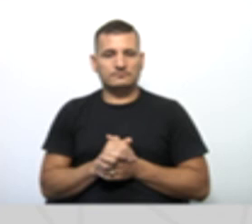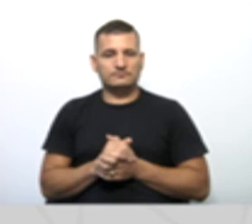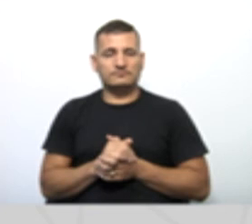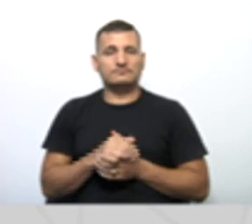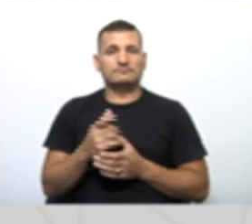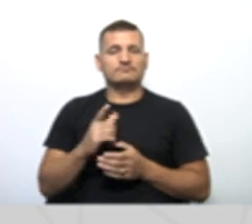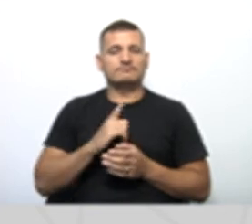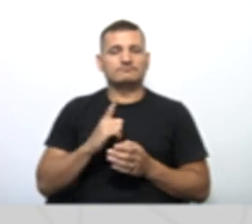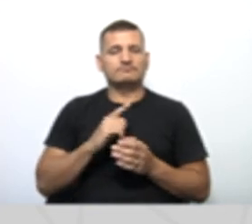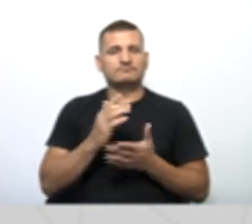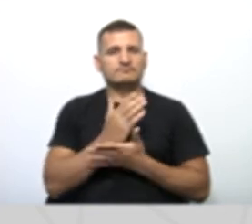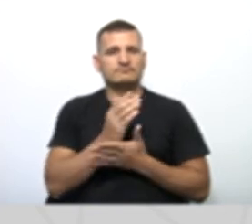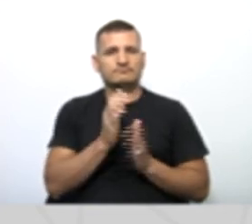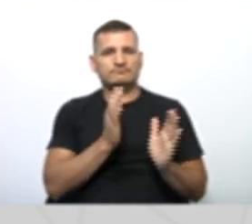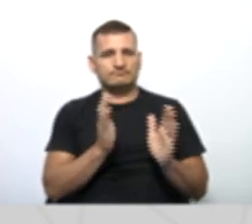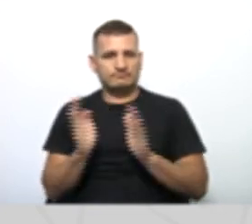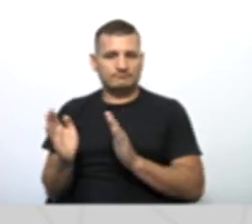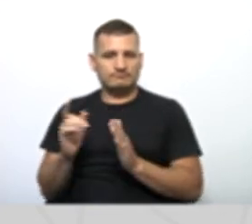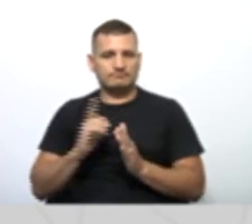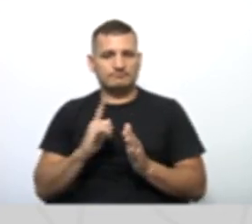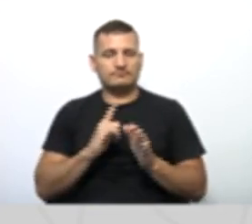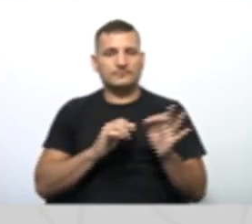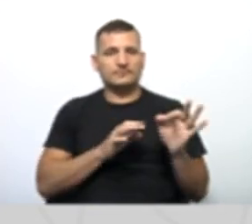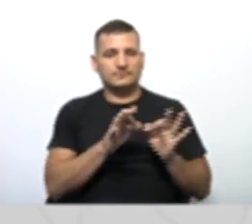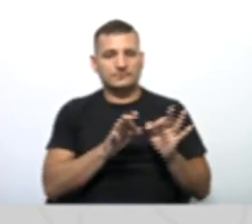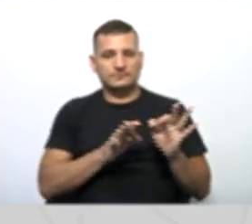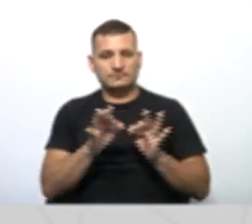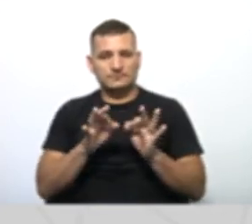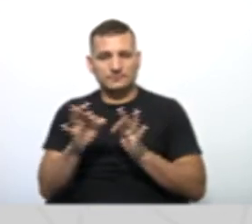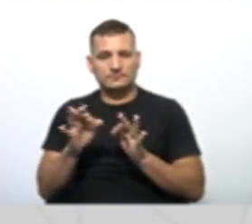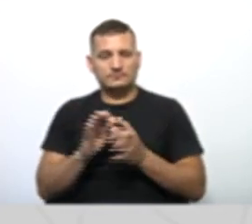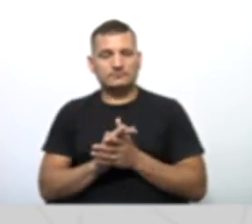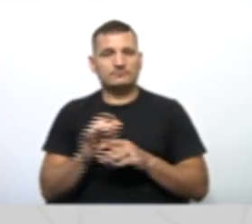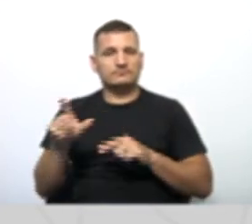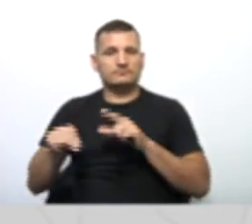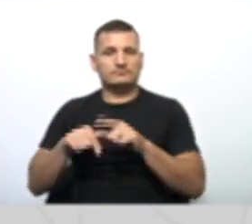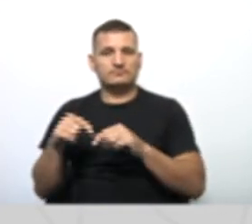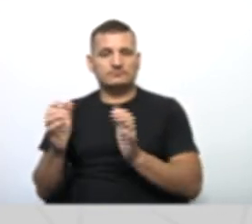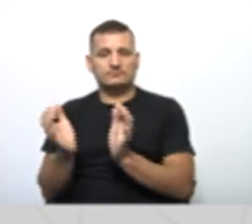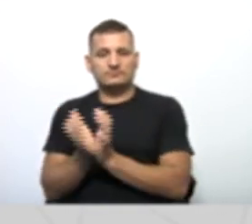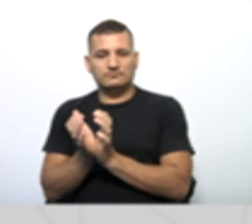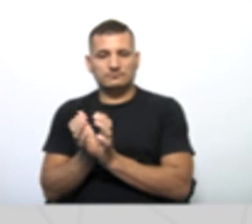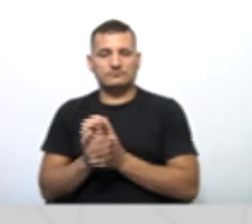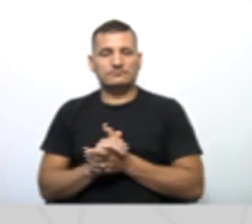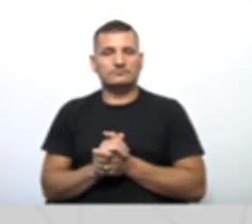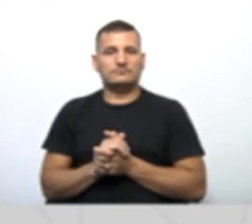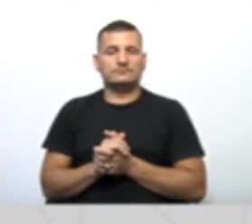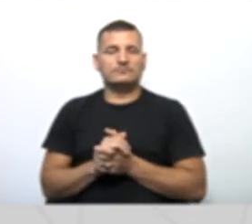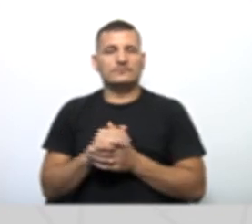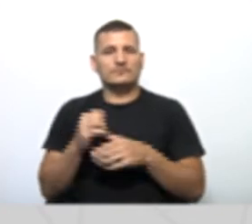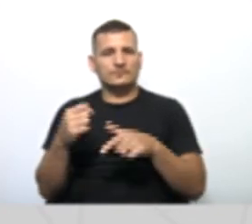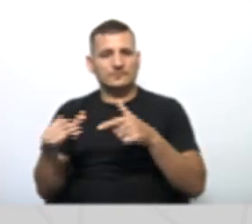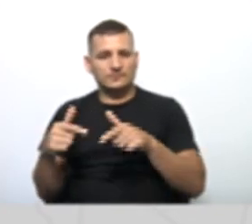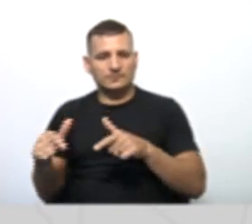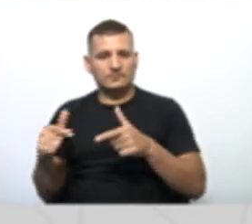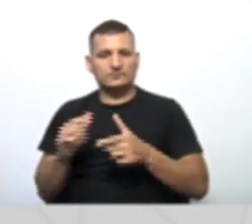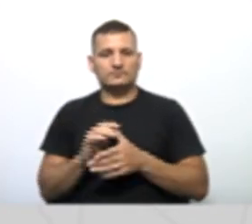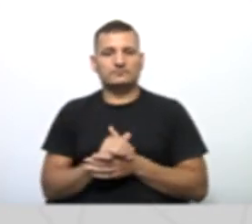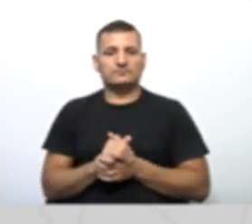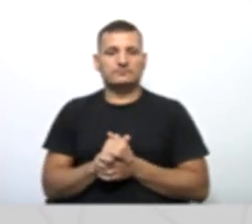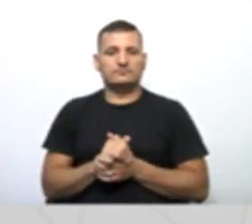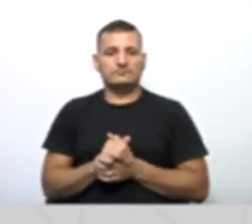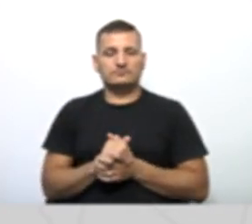algumas etapas, que são de planejamento, escolha de equipe, programação da atividade, execução do trabalho